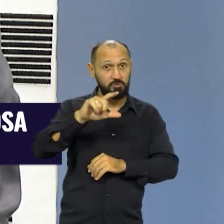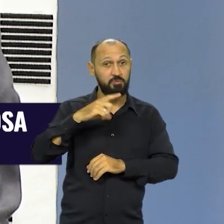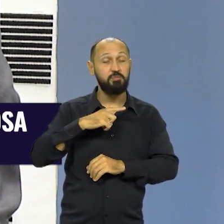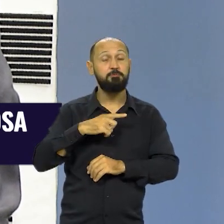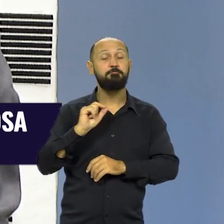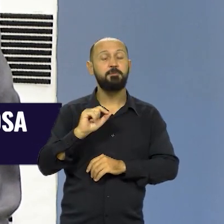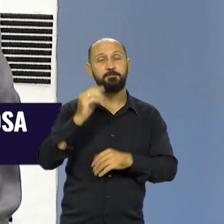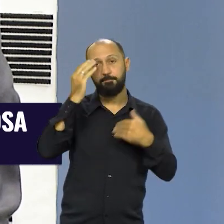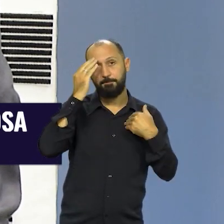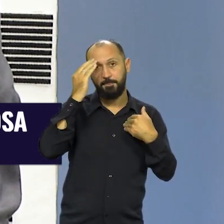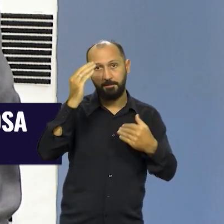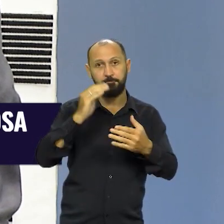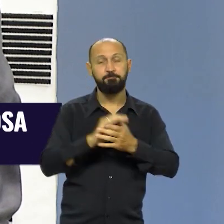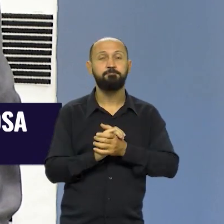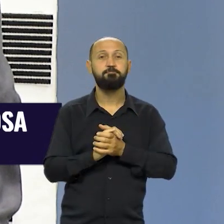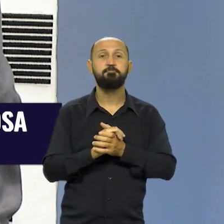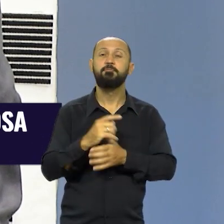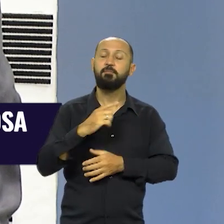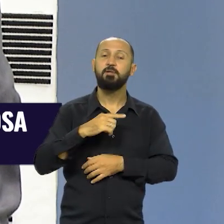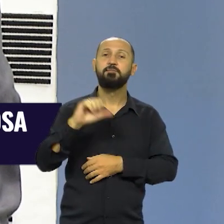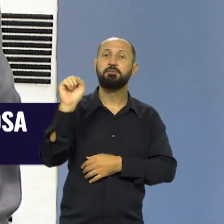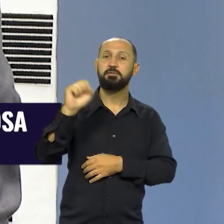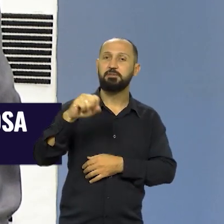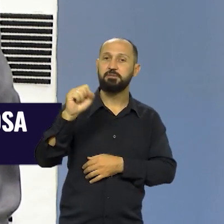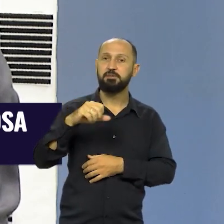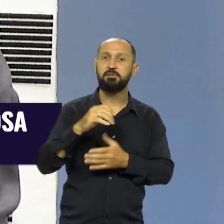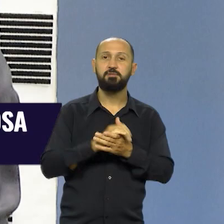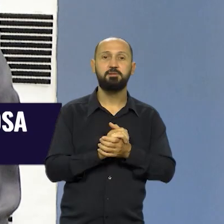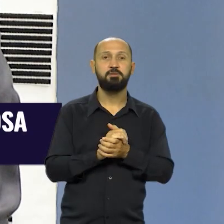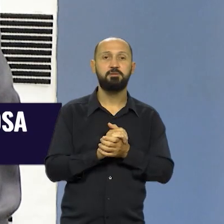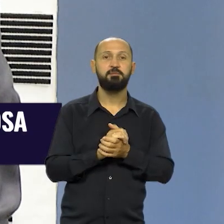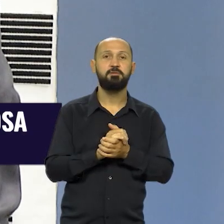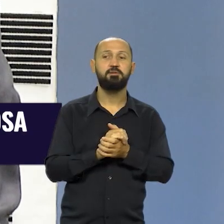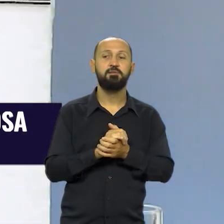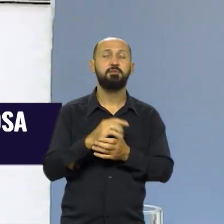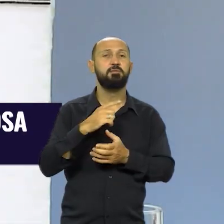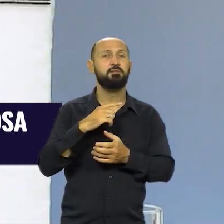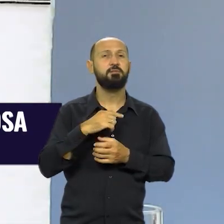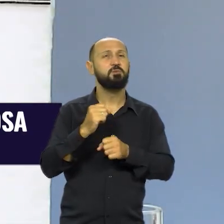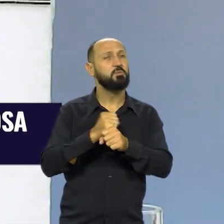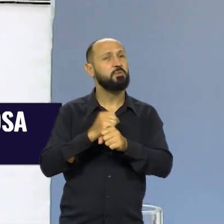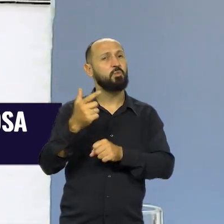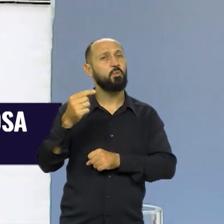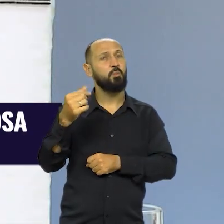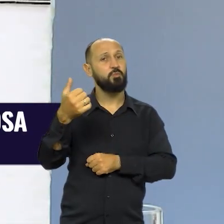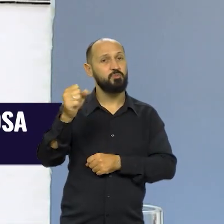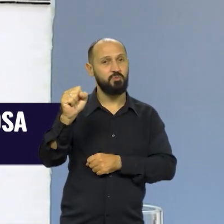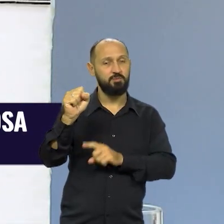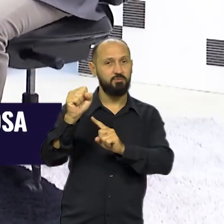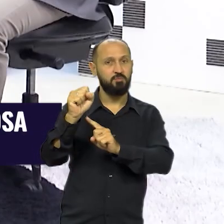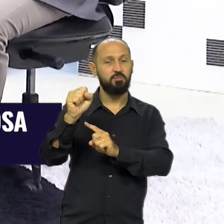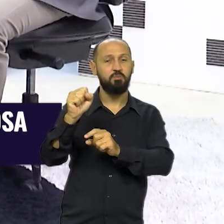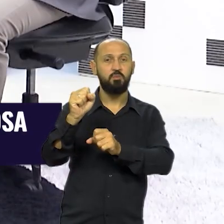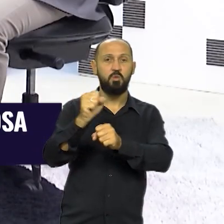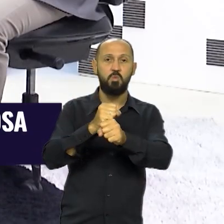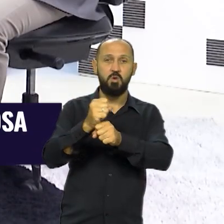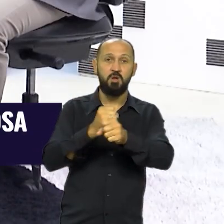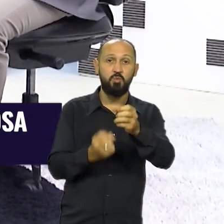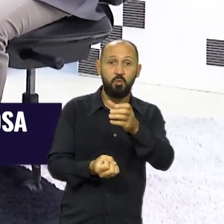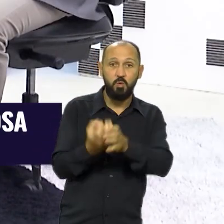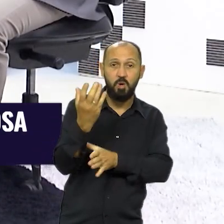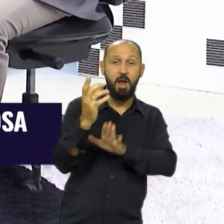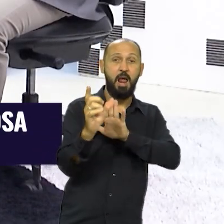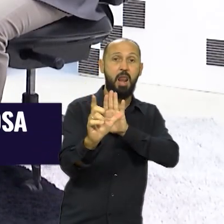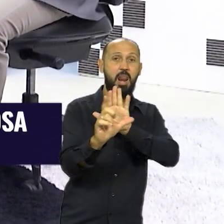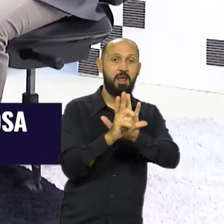no Mato Grosso do Sul, agradecemos, né? E houve sim, né? Nós estamos falando de 2018. O ano da criação